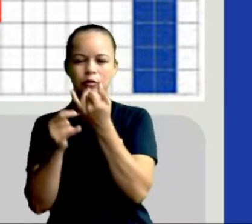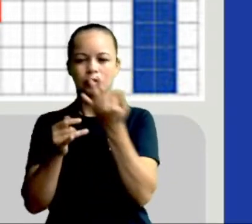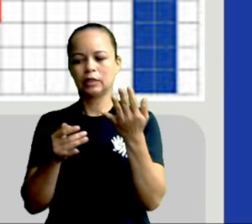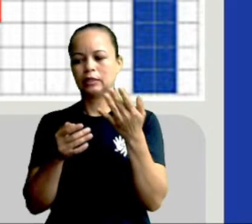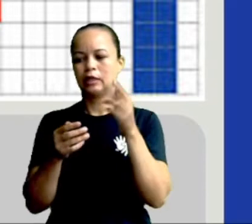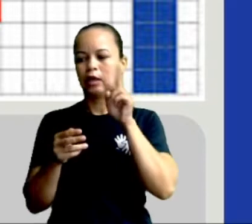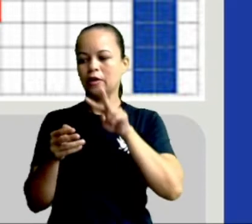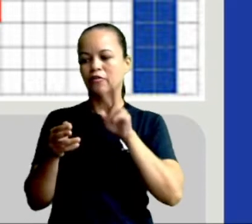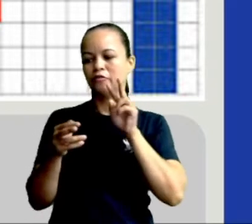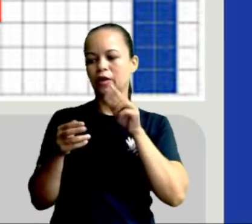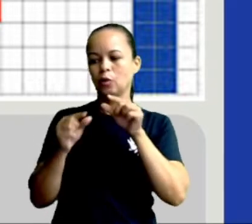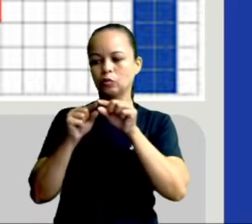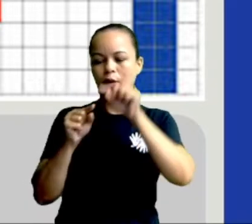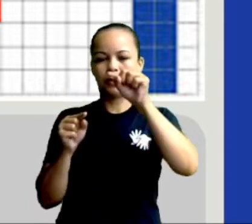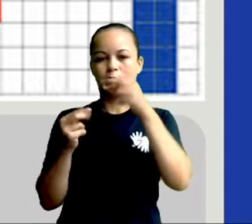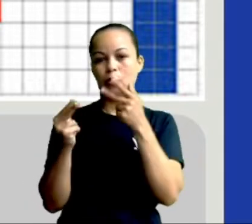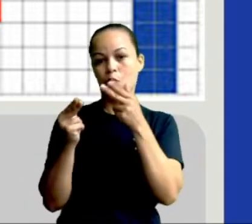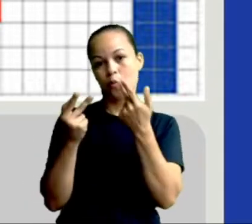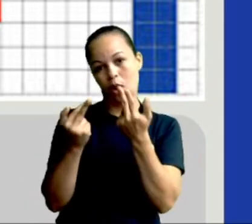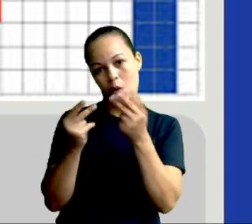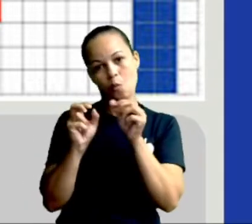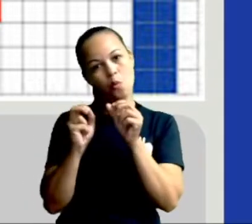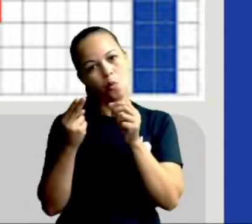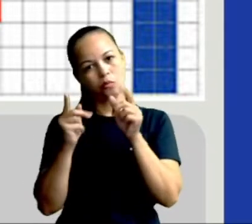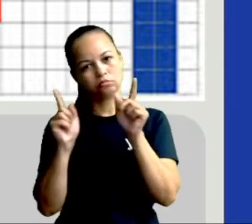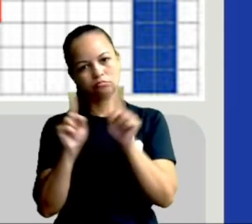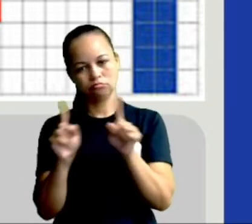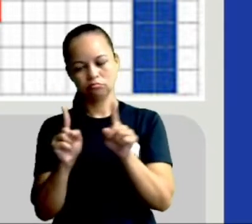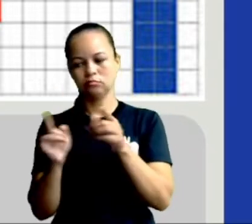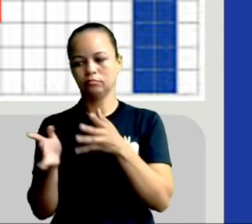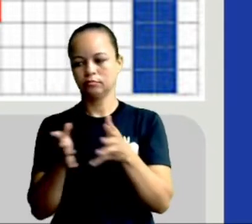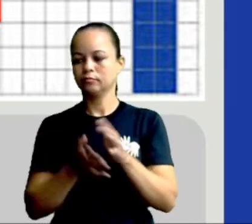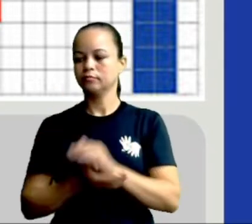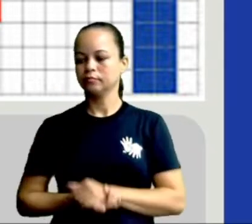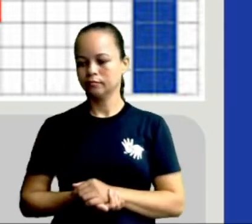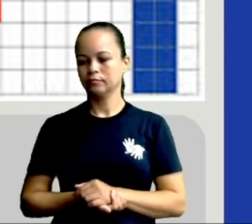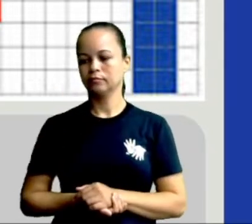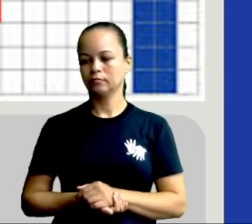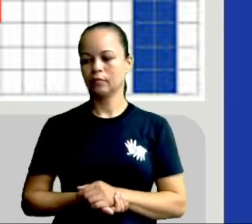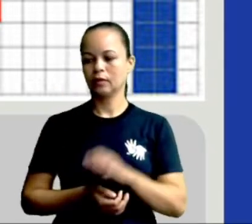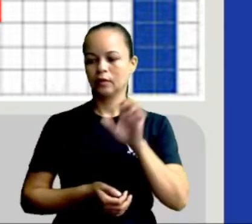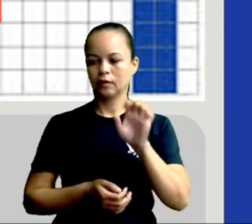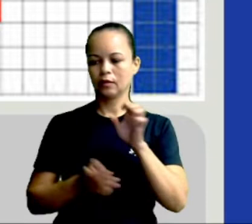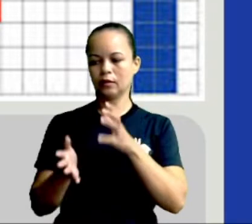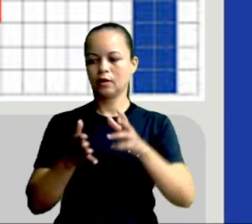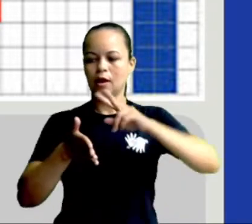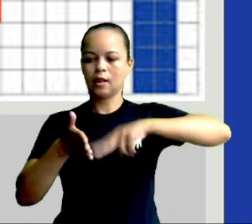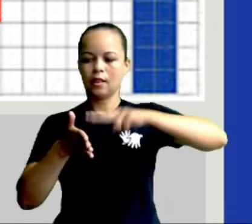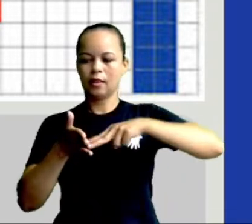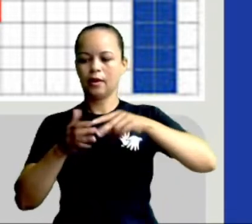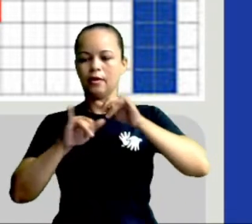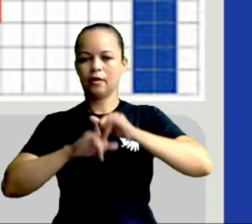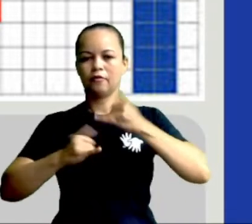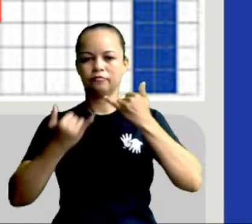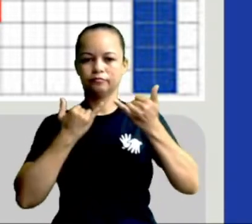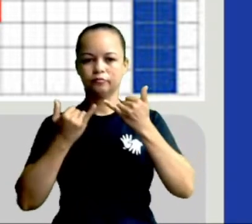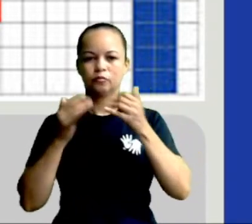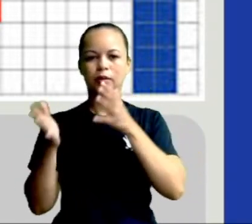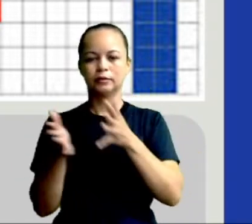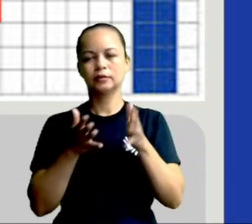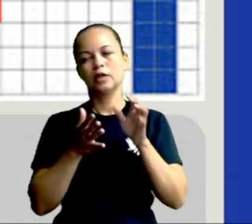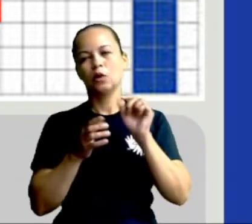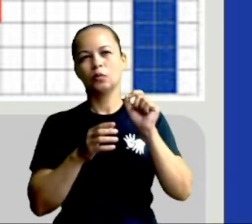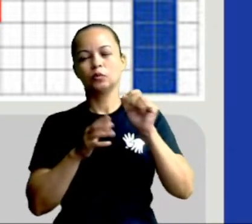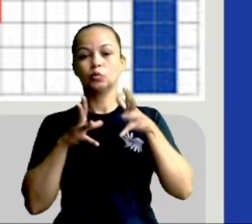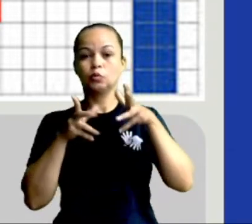Leia a afirmação a seguir. Apesar de serem compostas por quantidades de quadradinhos diferentes, todas